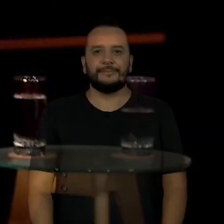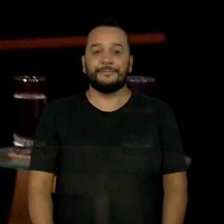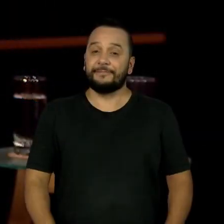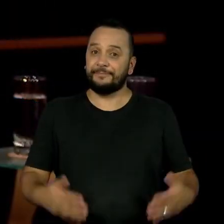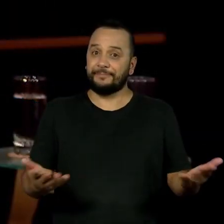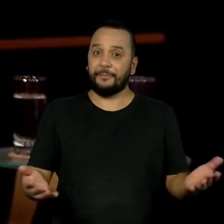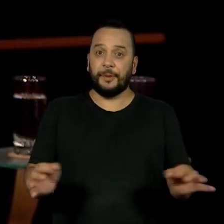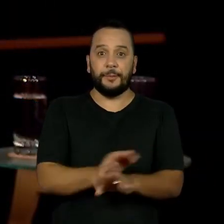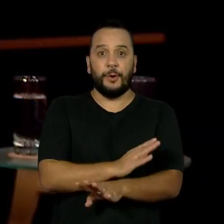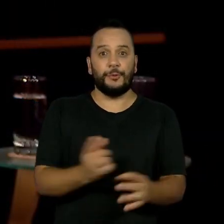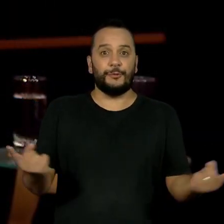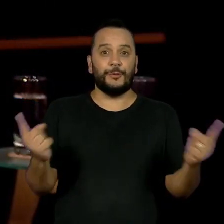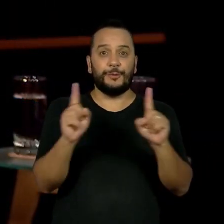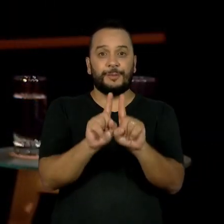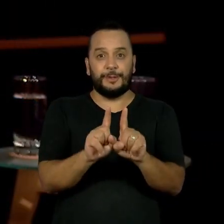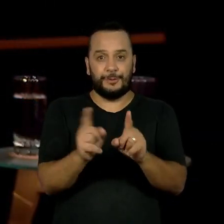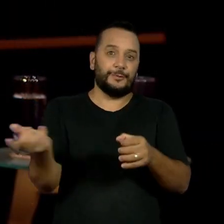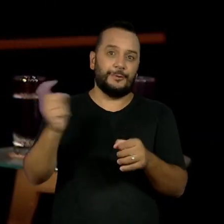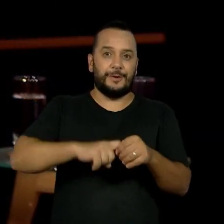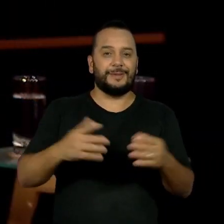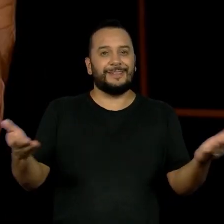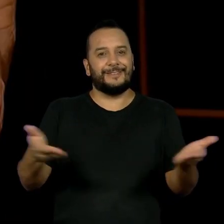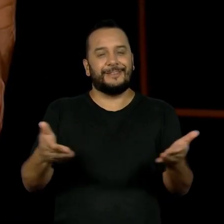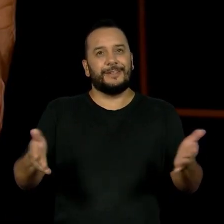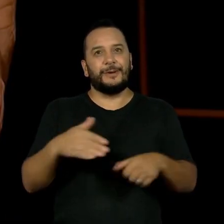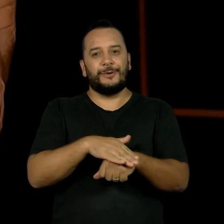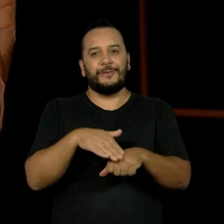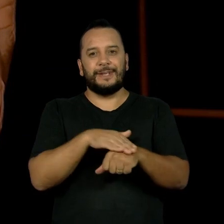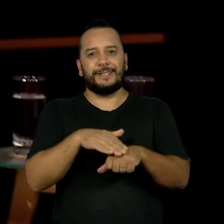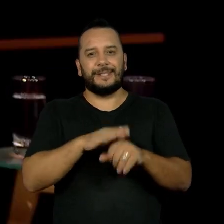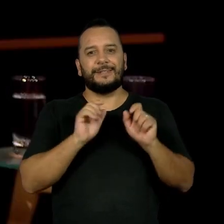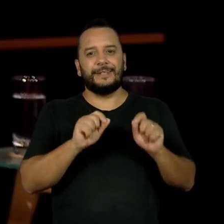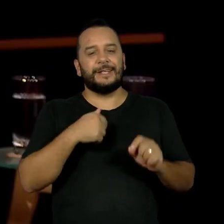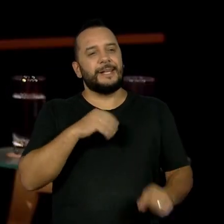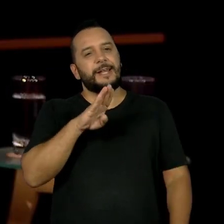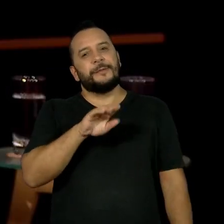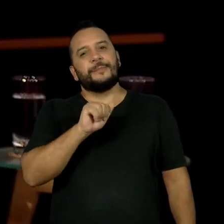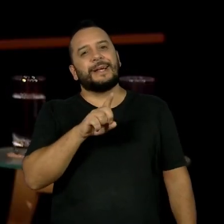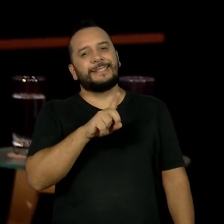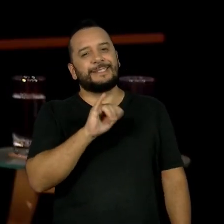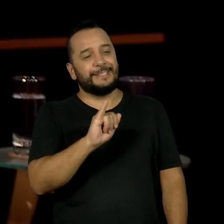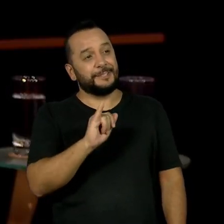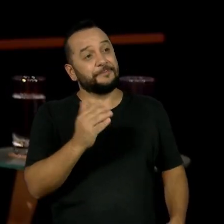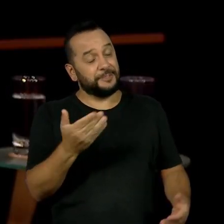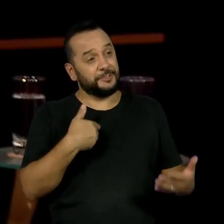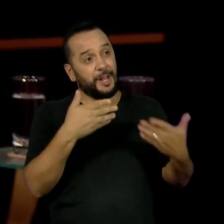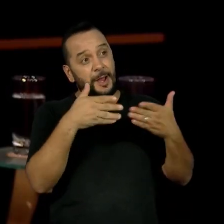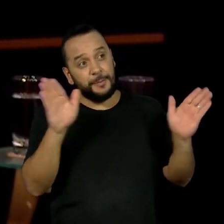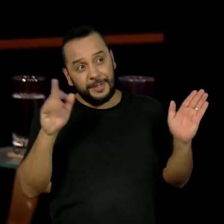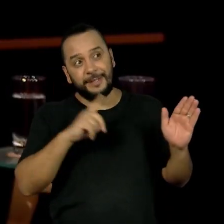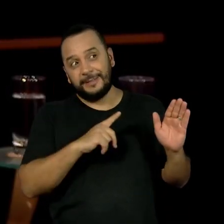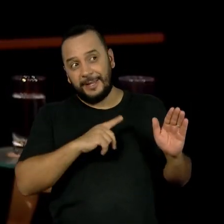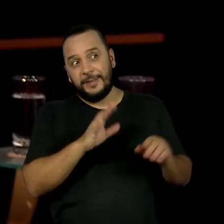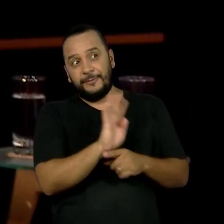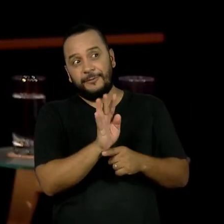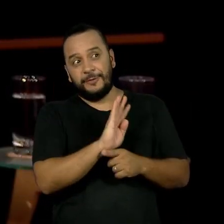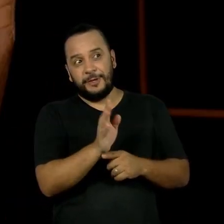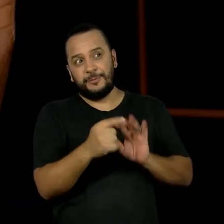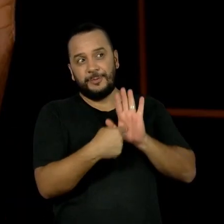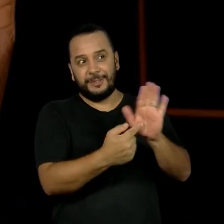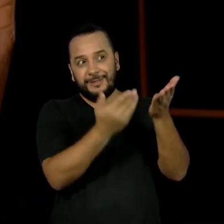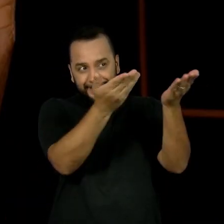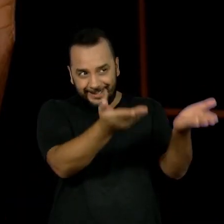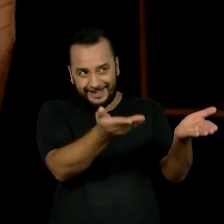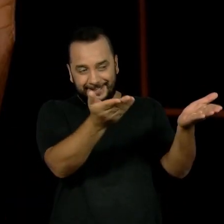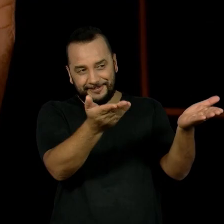Pronto, estamos de volta com Persona, hoje conversando com a Badi Assad. Badi, a gente já vai abrindo esse bloco com o primeiro depoimento que nós